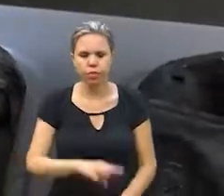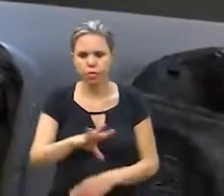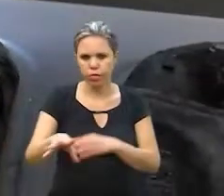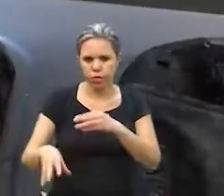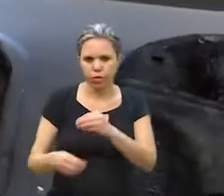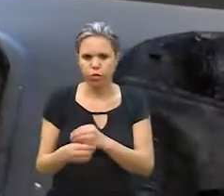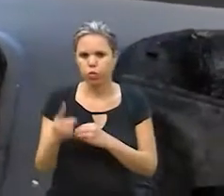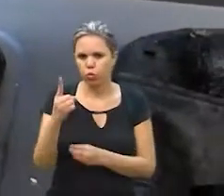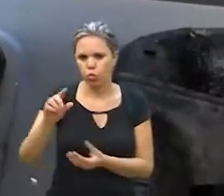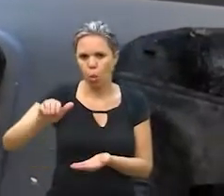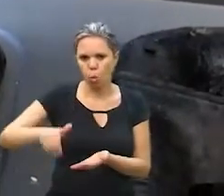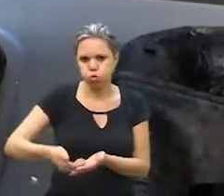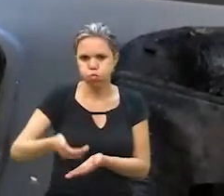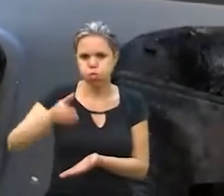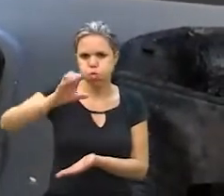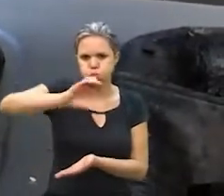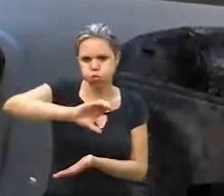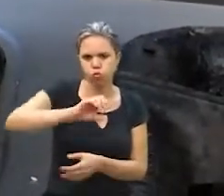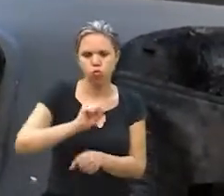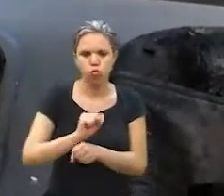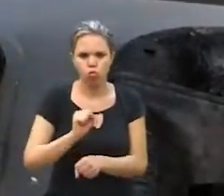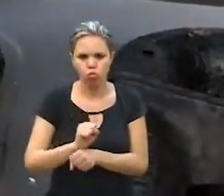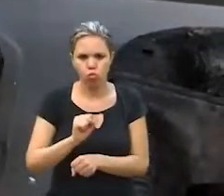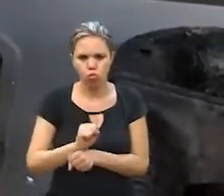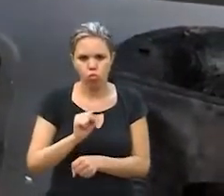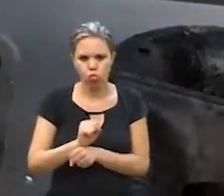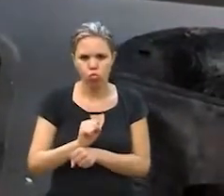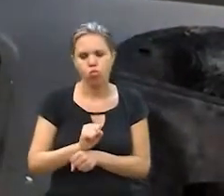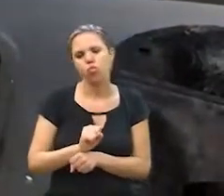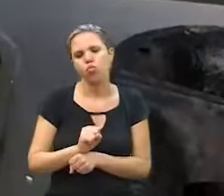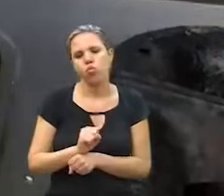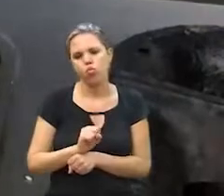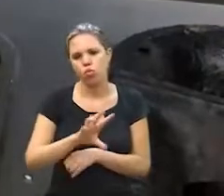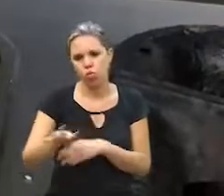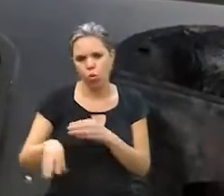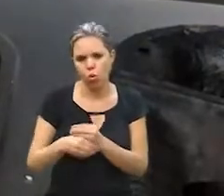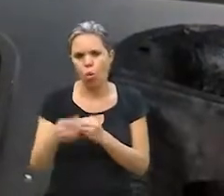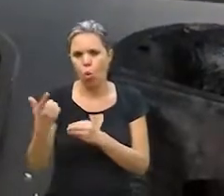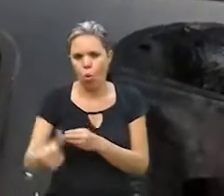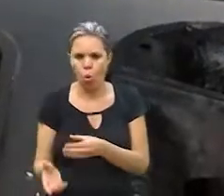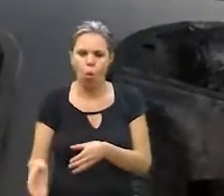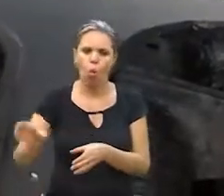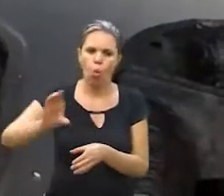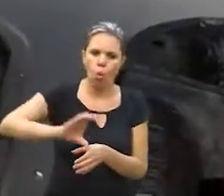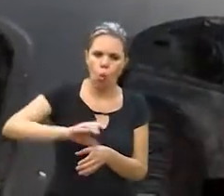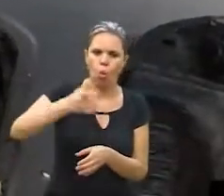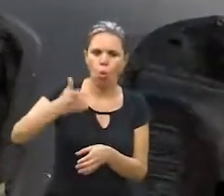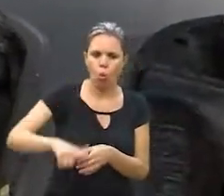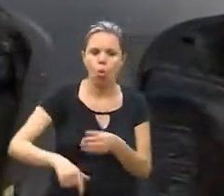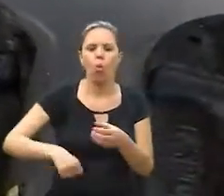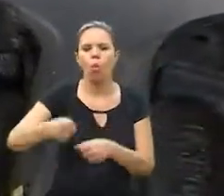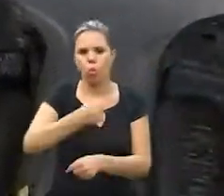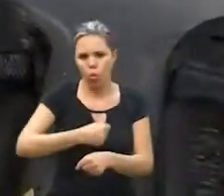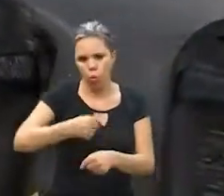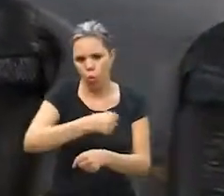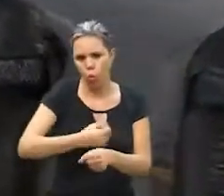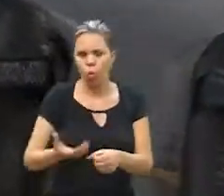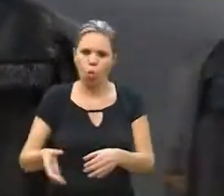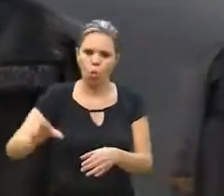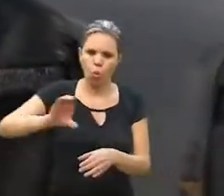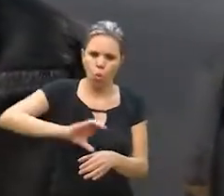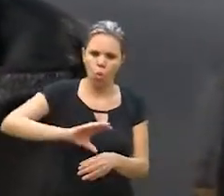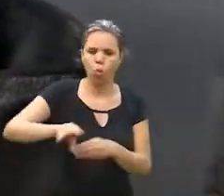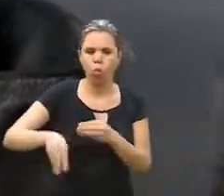Adicione uma concha, deixe secar parcialmente e acrescente mais outra, repetindo esse processo